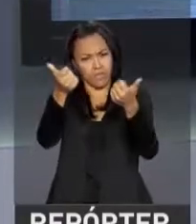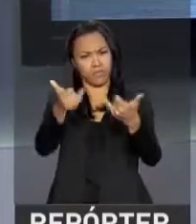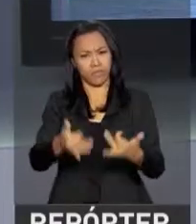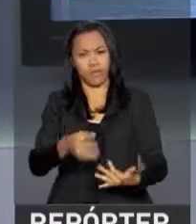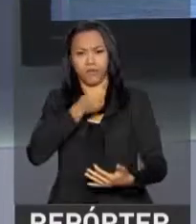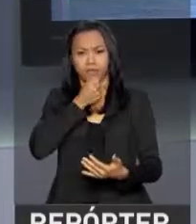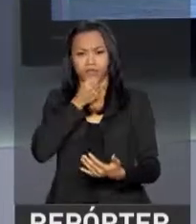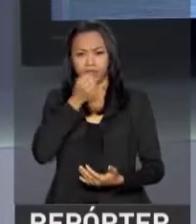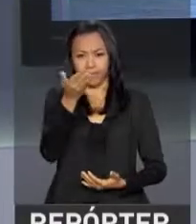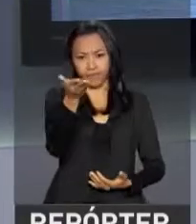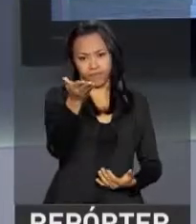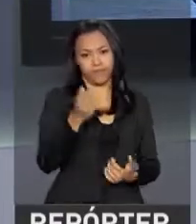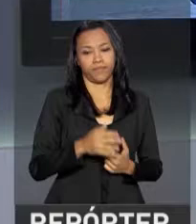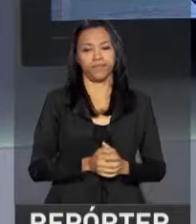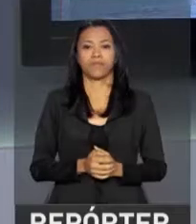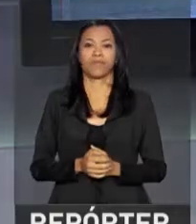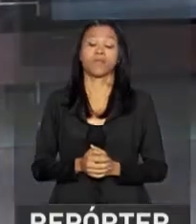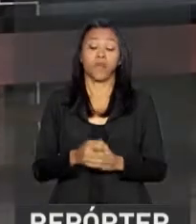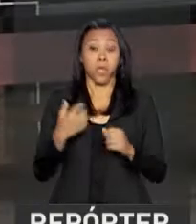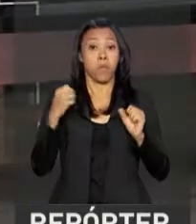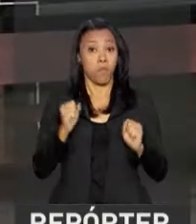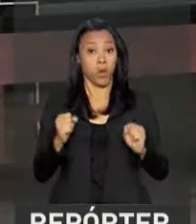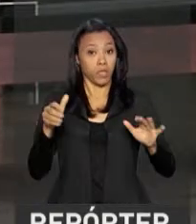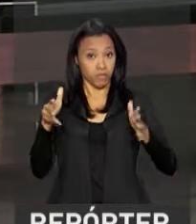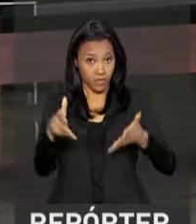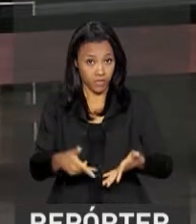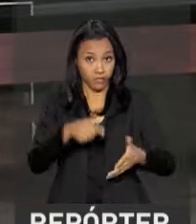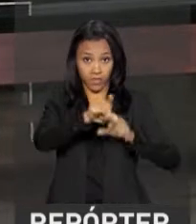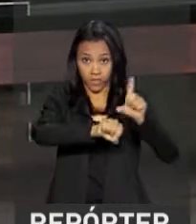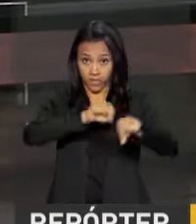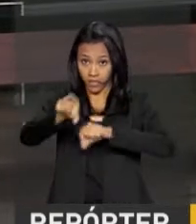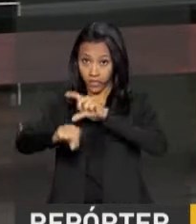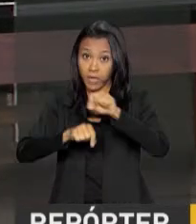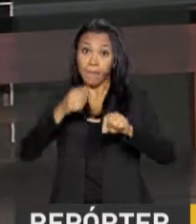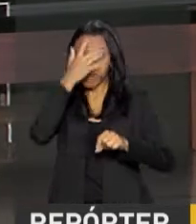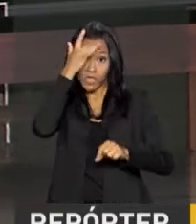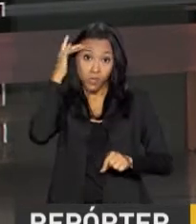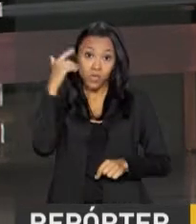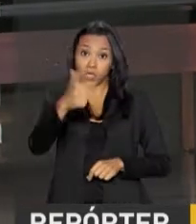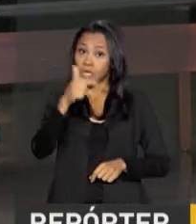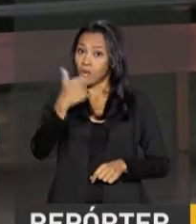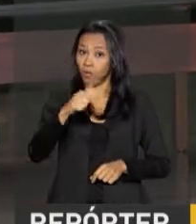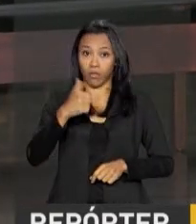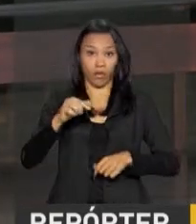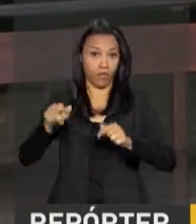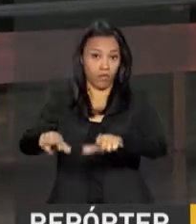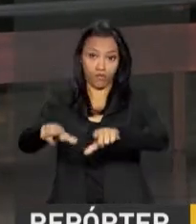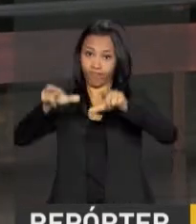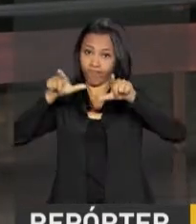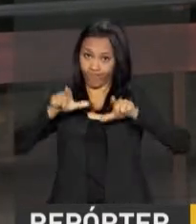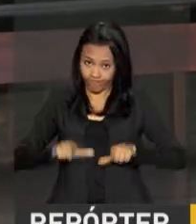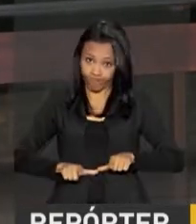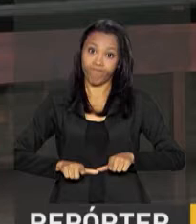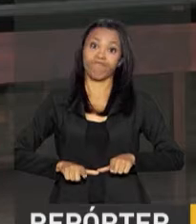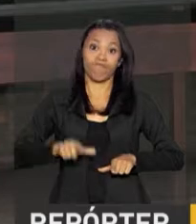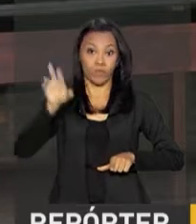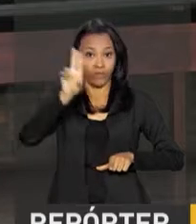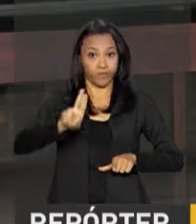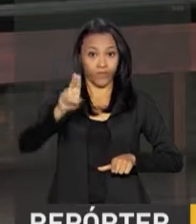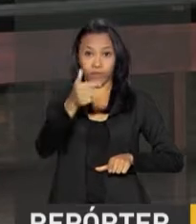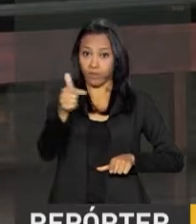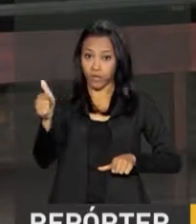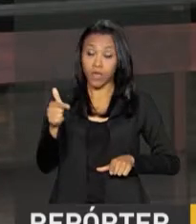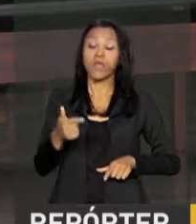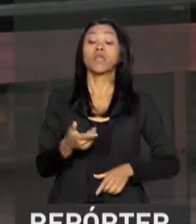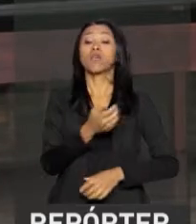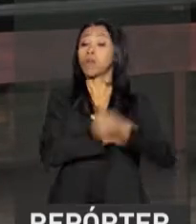lona olá carol podem participar da seleção candidatos que não tenham diploma de ensino superior que tenham feito a prova do enem